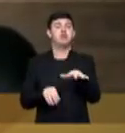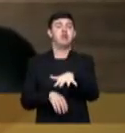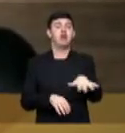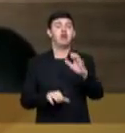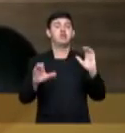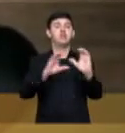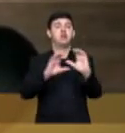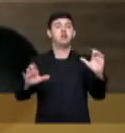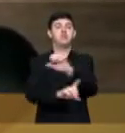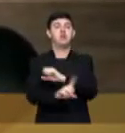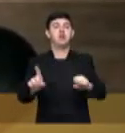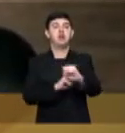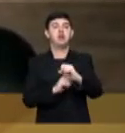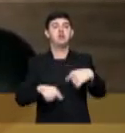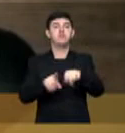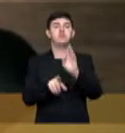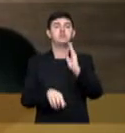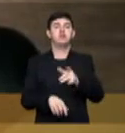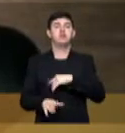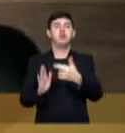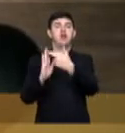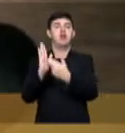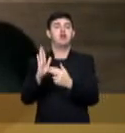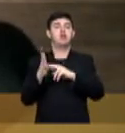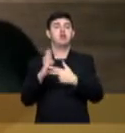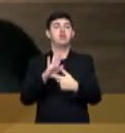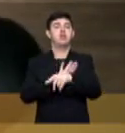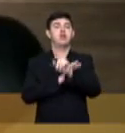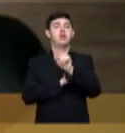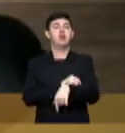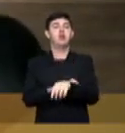comunicação social já dispõe de regras de